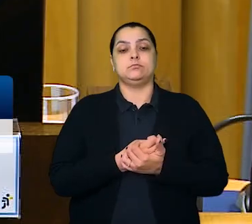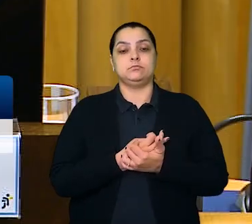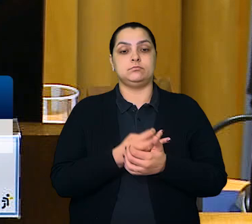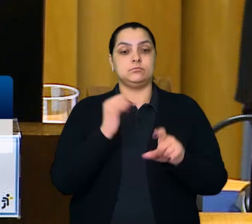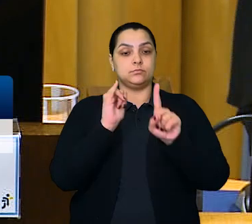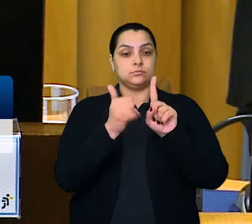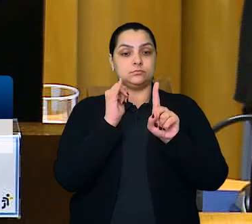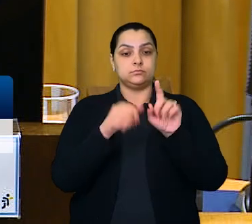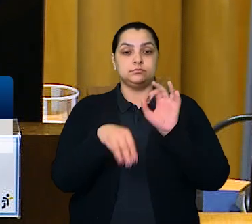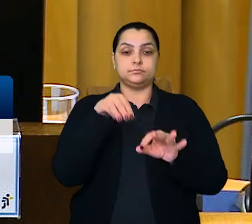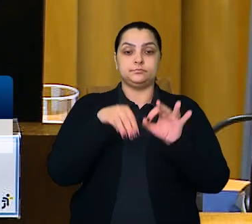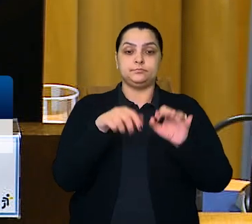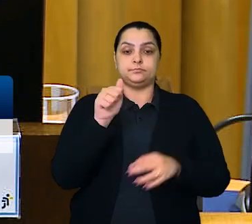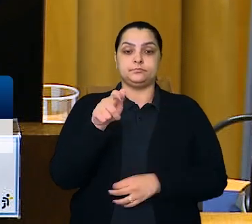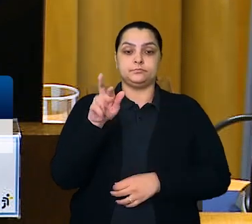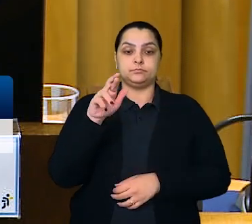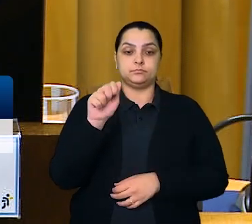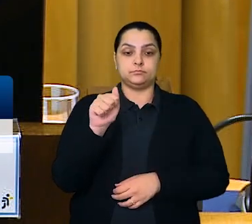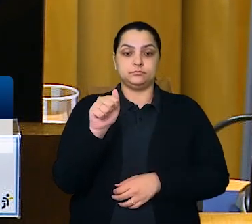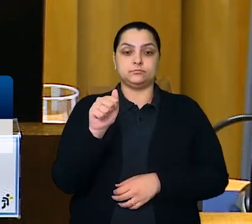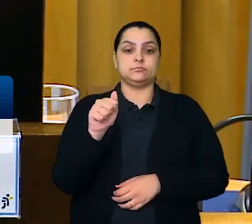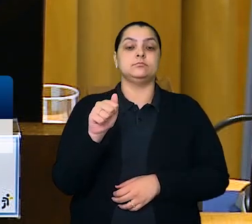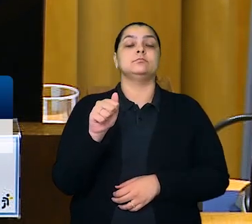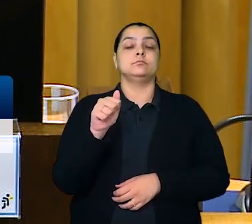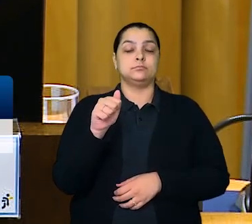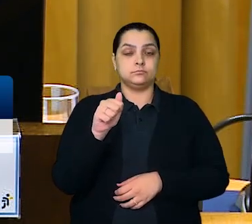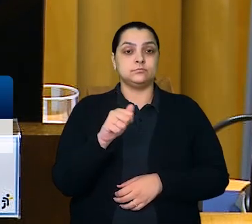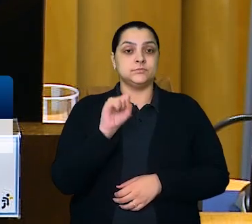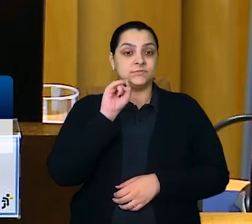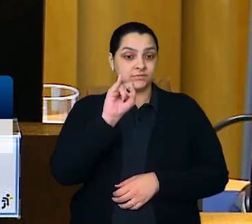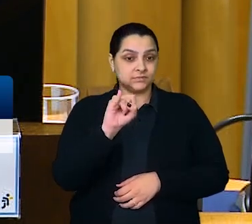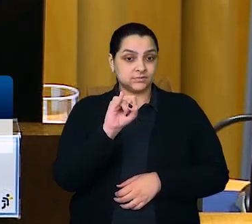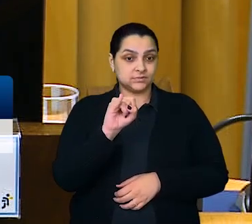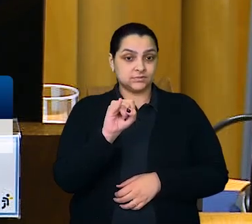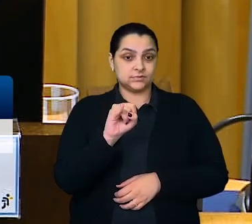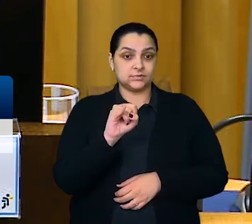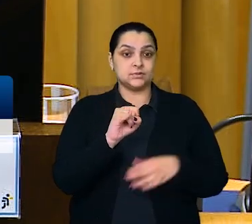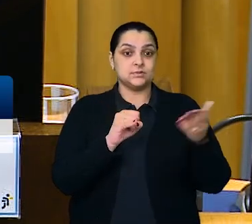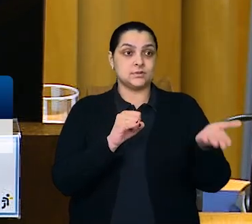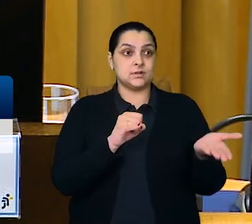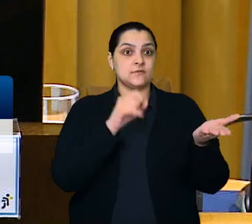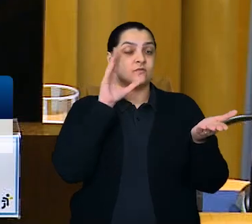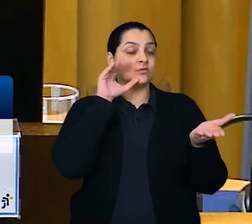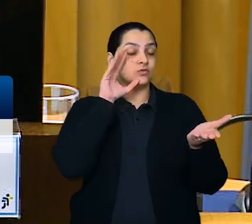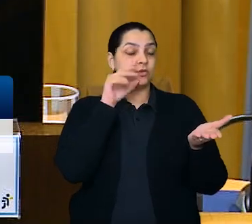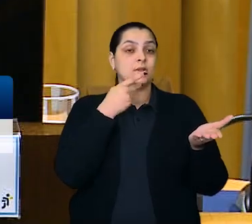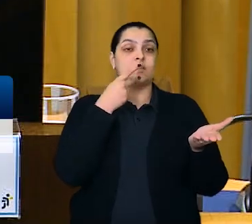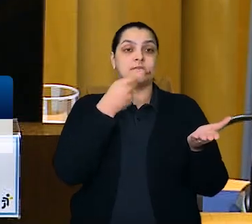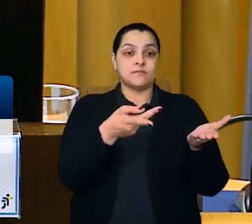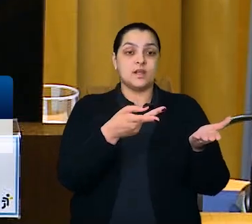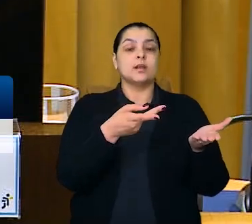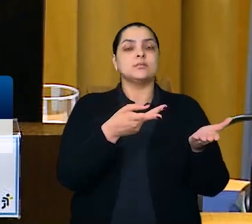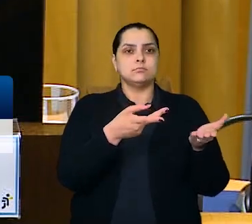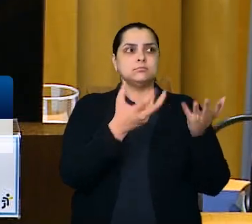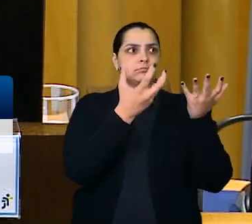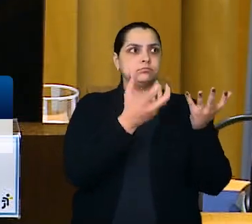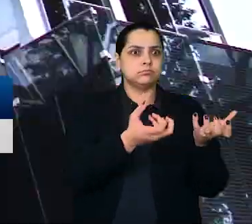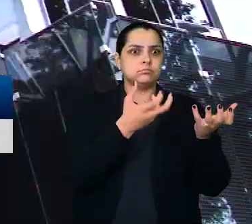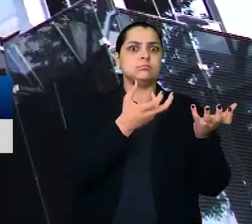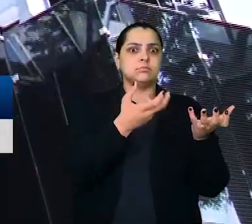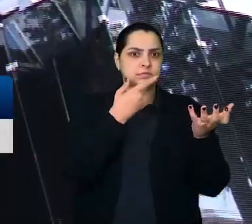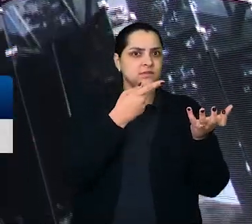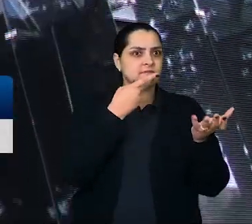relator, ministro Agra Belmonte, avaliou que, ao desconsiderar a palavra da trabalhadora para formar convencimento,